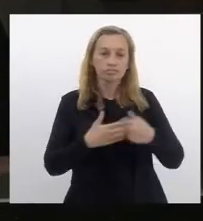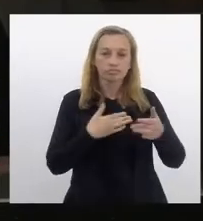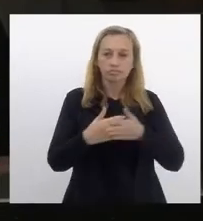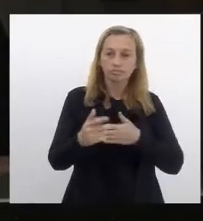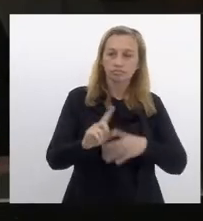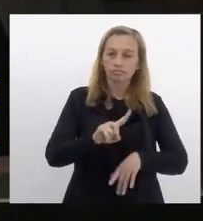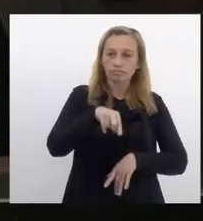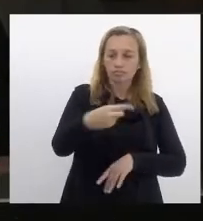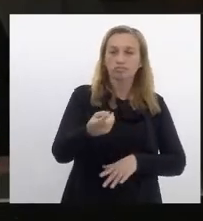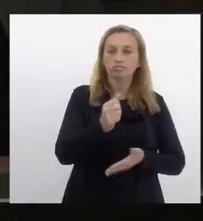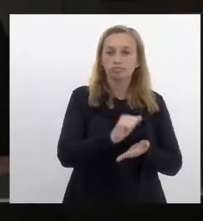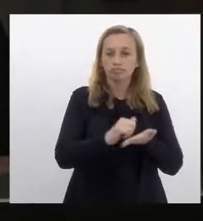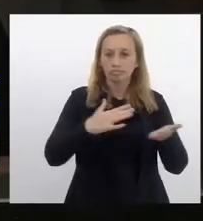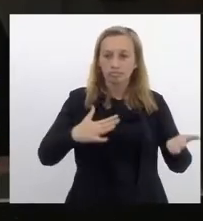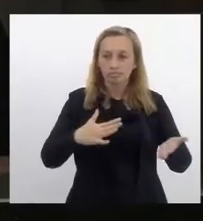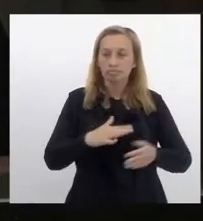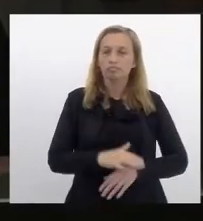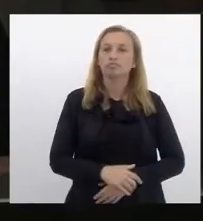outra atividade.